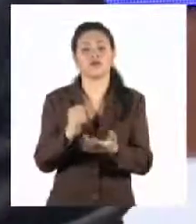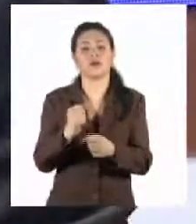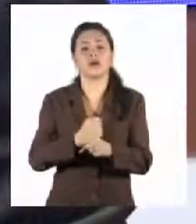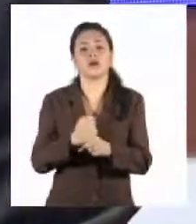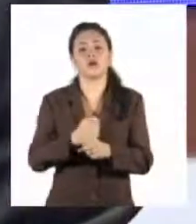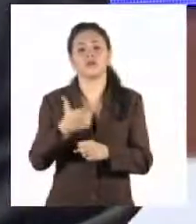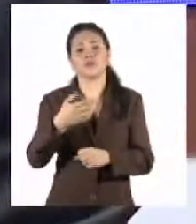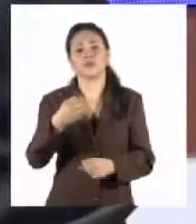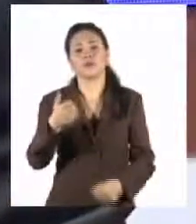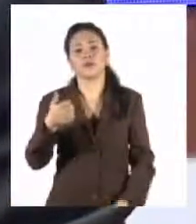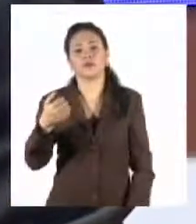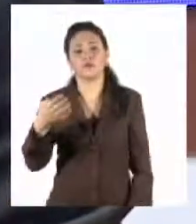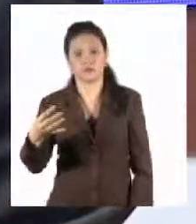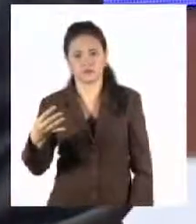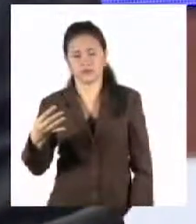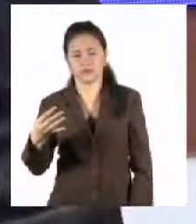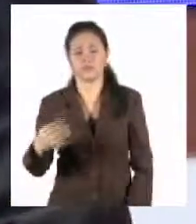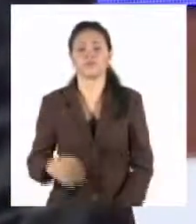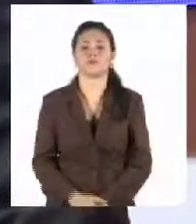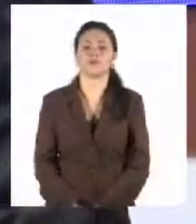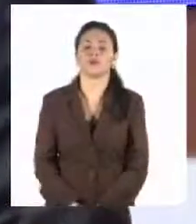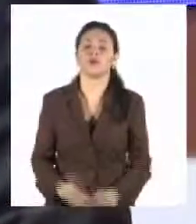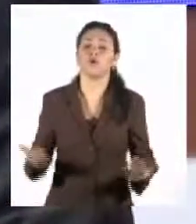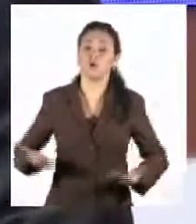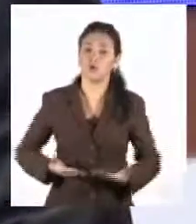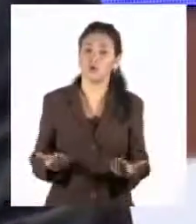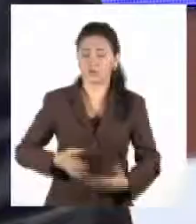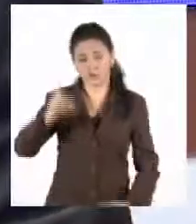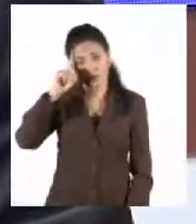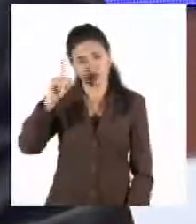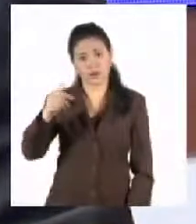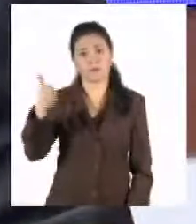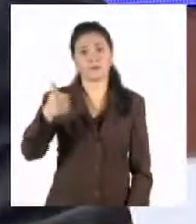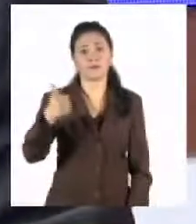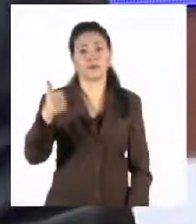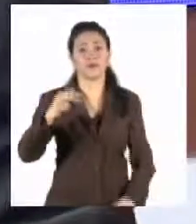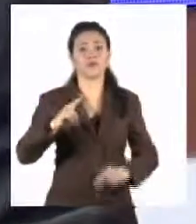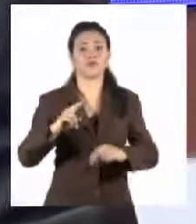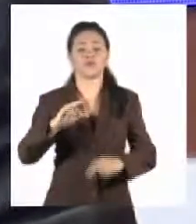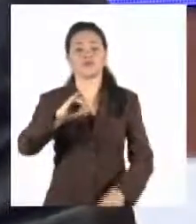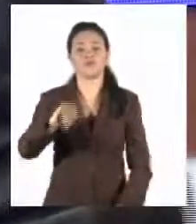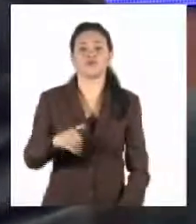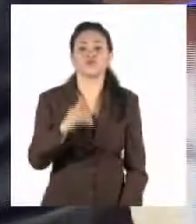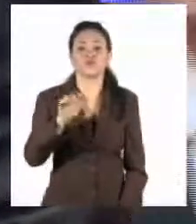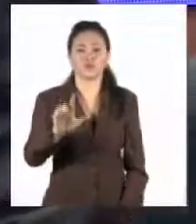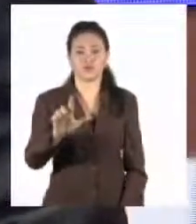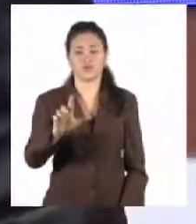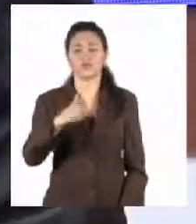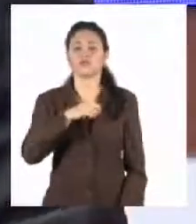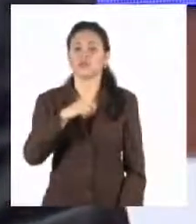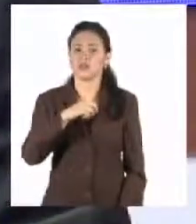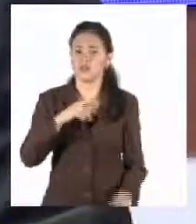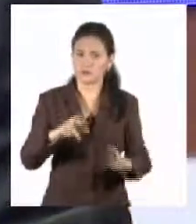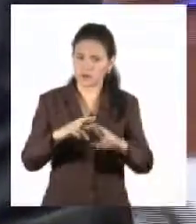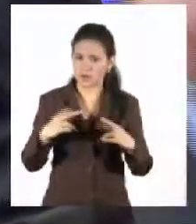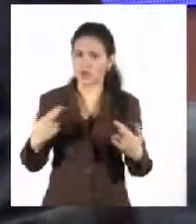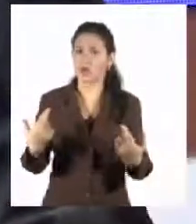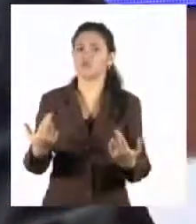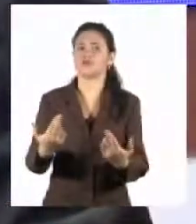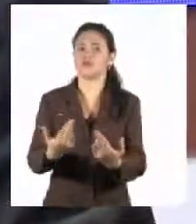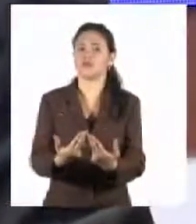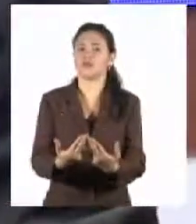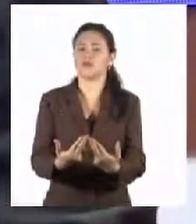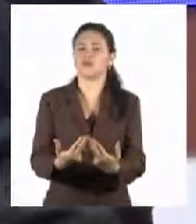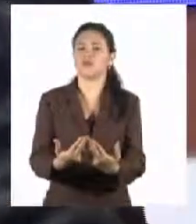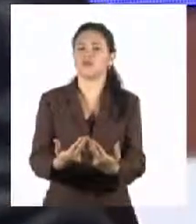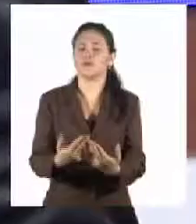hoje, dia 1º de julho, tivemos a segunda audiência pública para avaliação